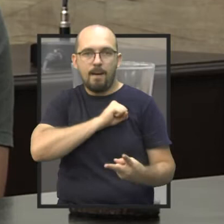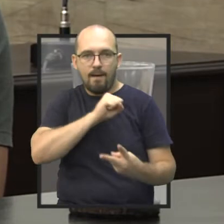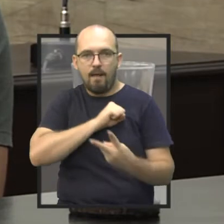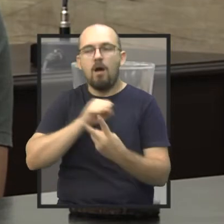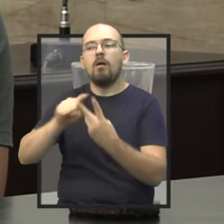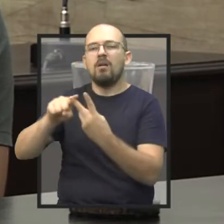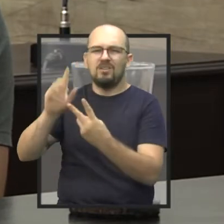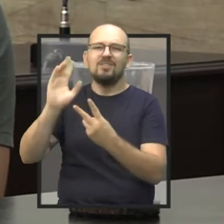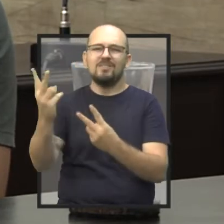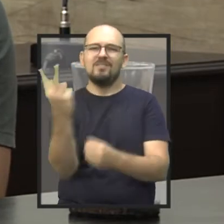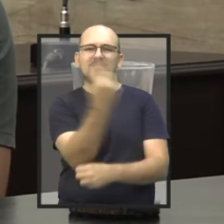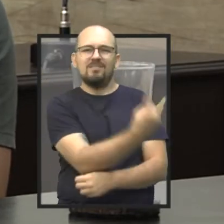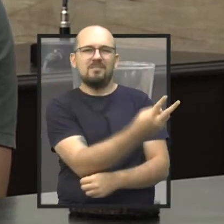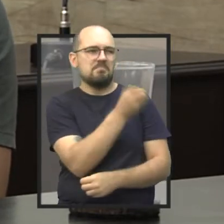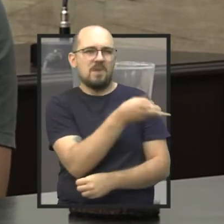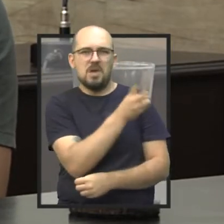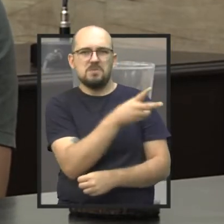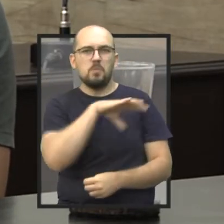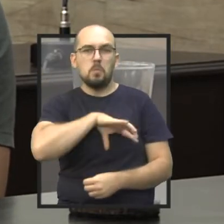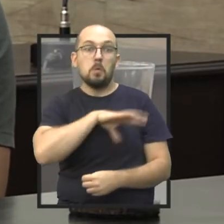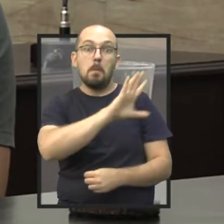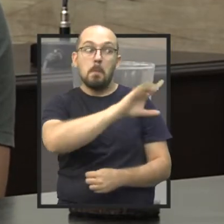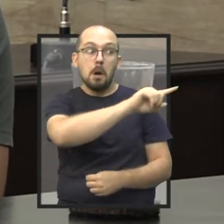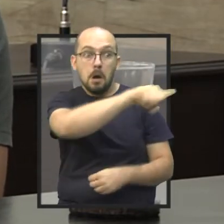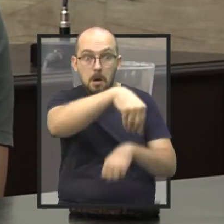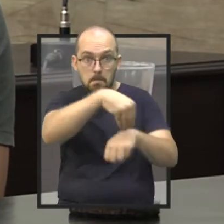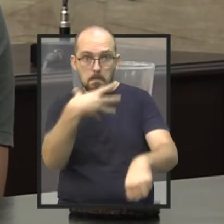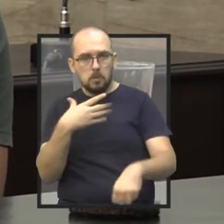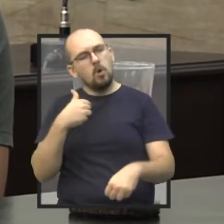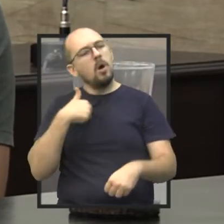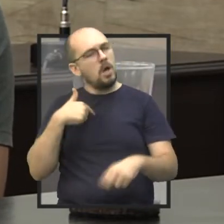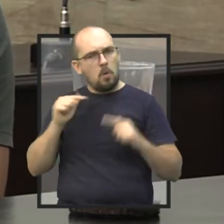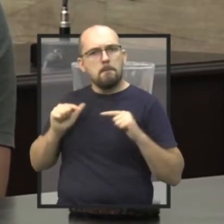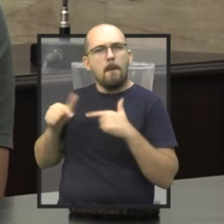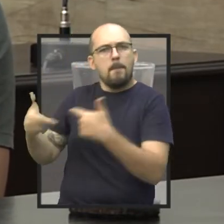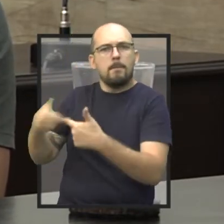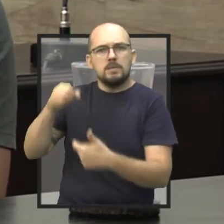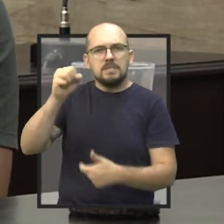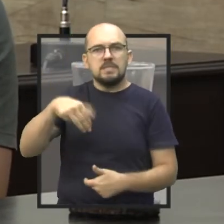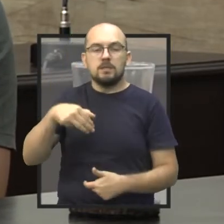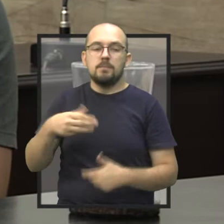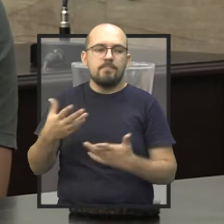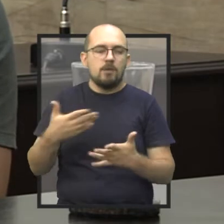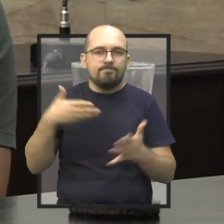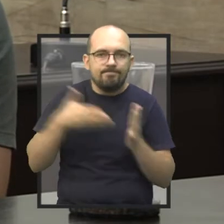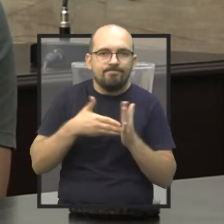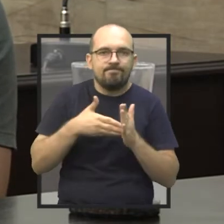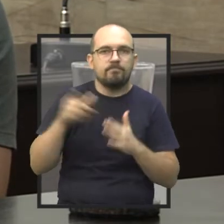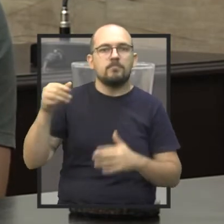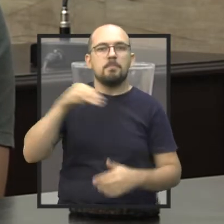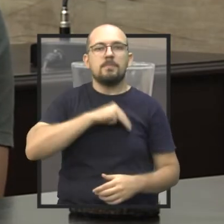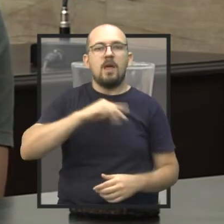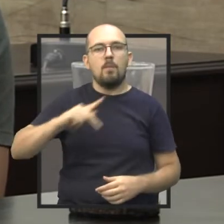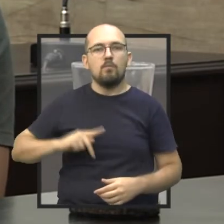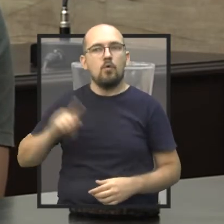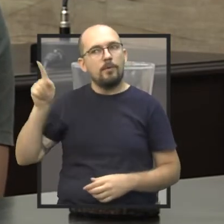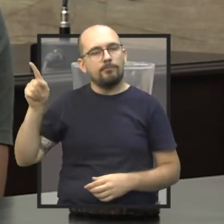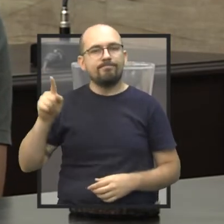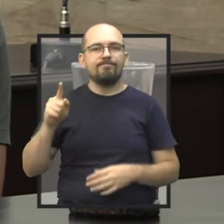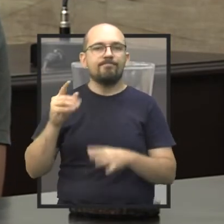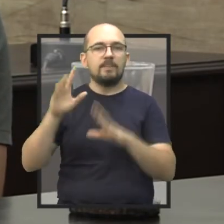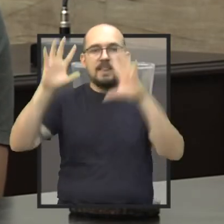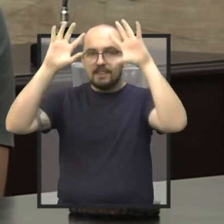obrigação de ouvir, apontar e, se necessário, agir. E a nossa ação ela fica delimitada com o Ministério Público e Tribunal de